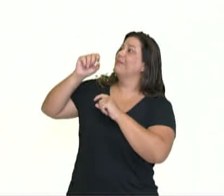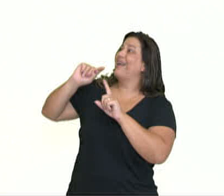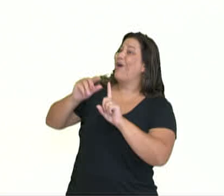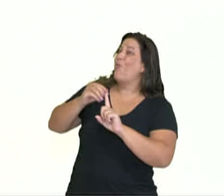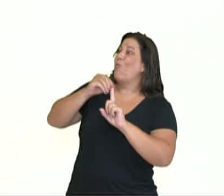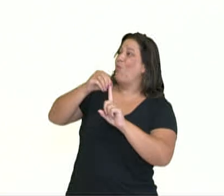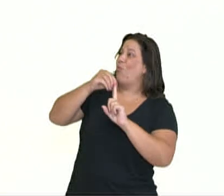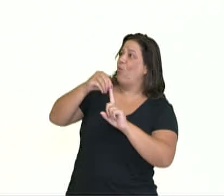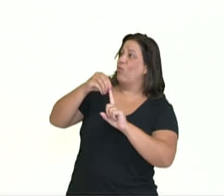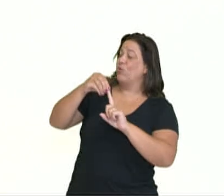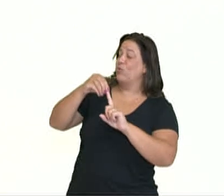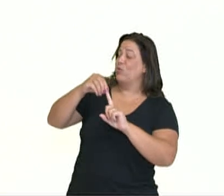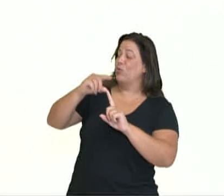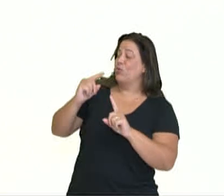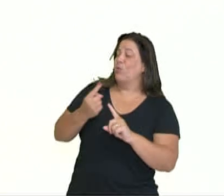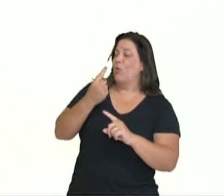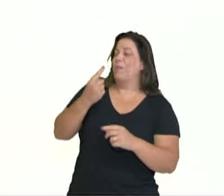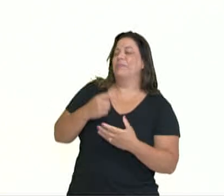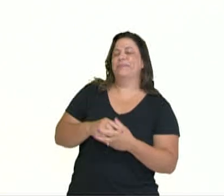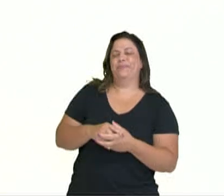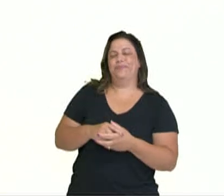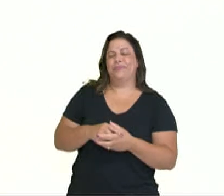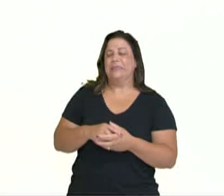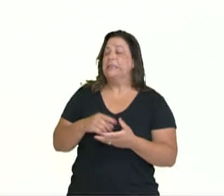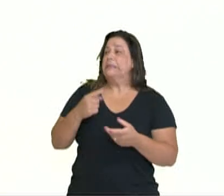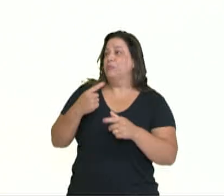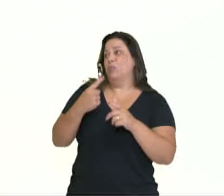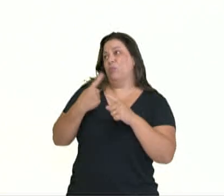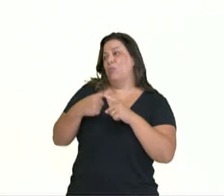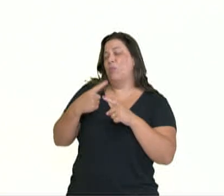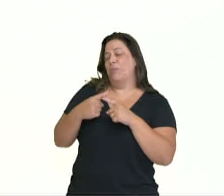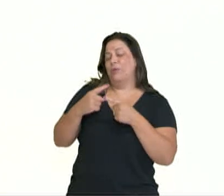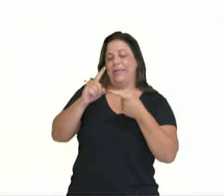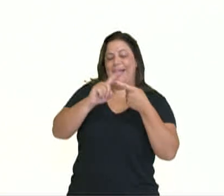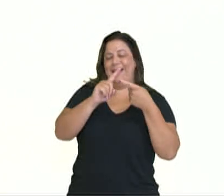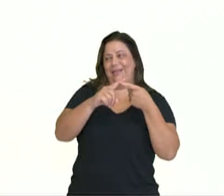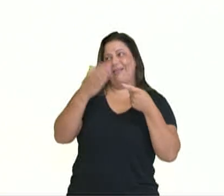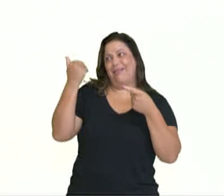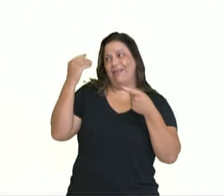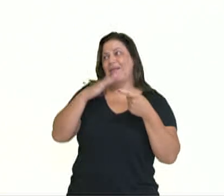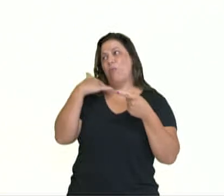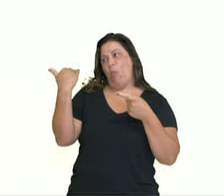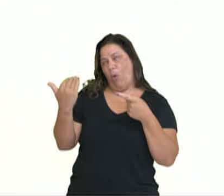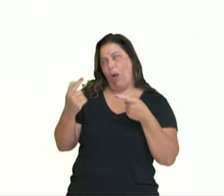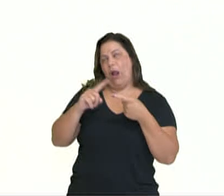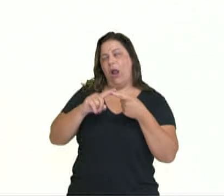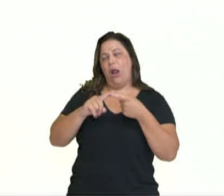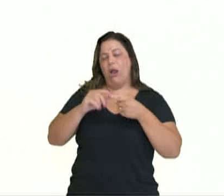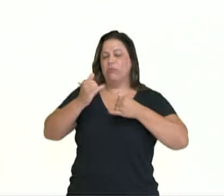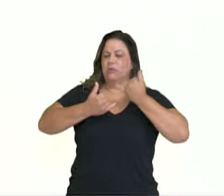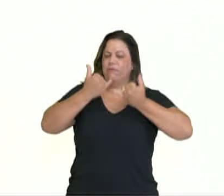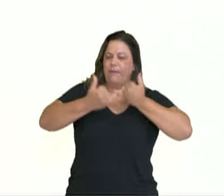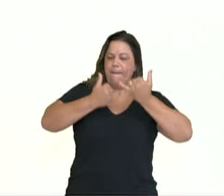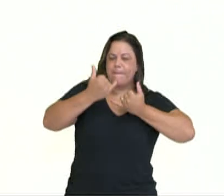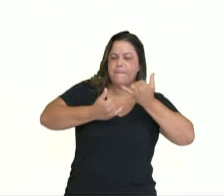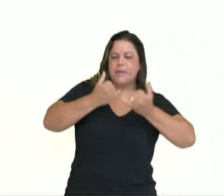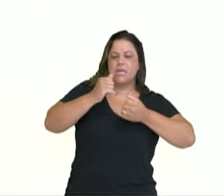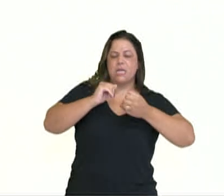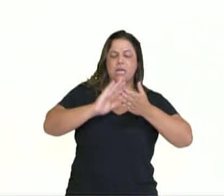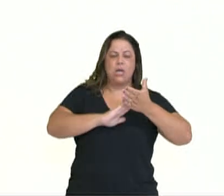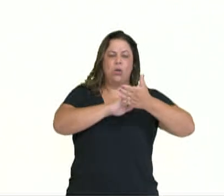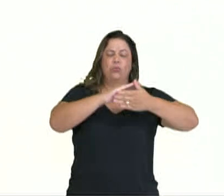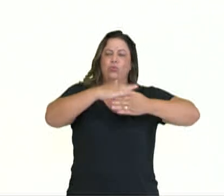único. O meu primeiro morreu ano passado. Subiu no muro. Estava brincando de mágico quando de repente